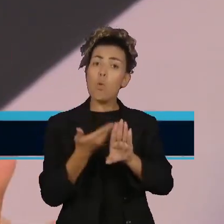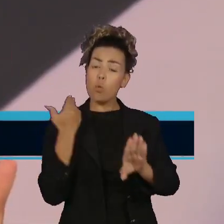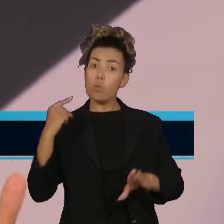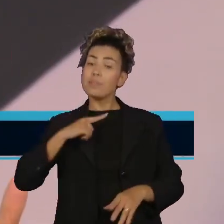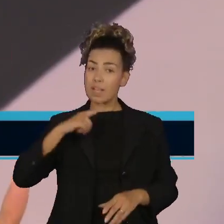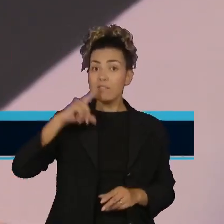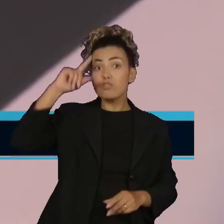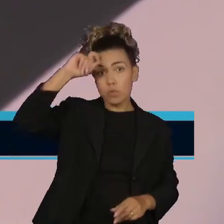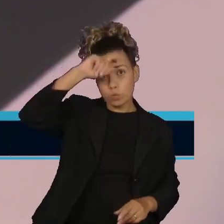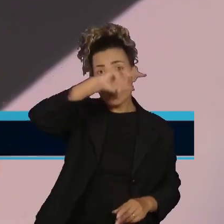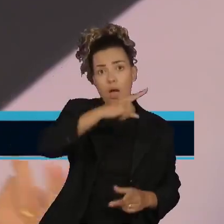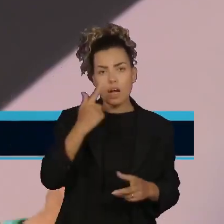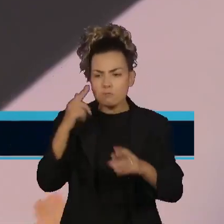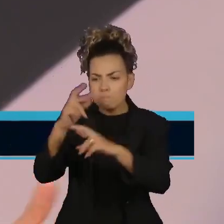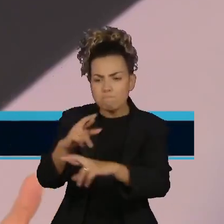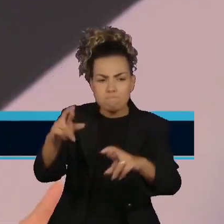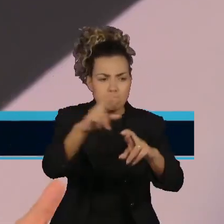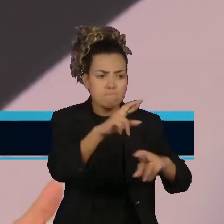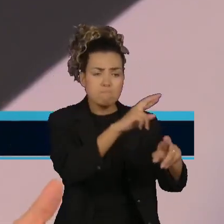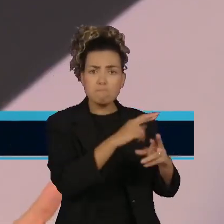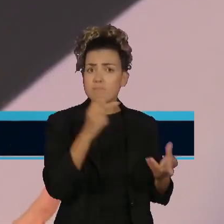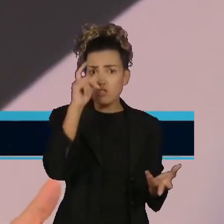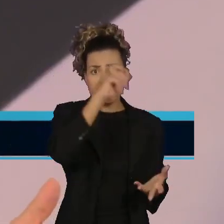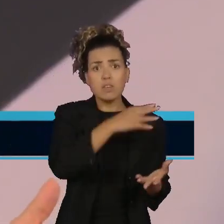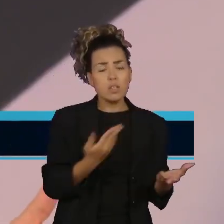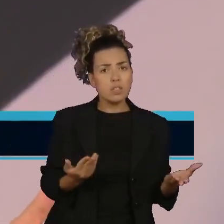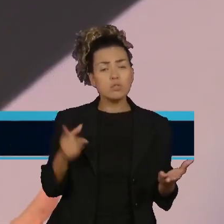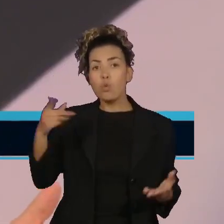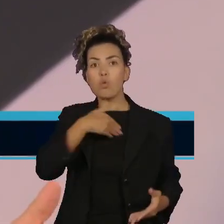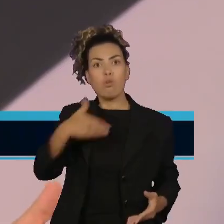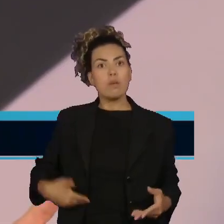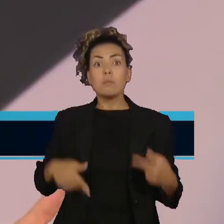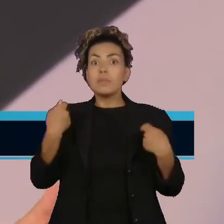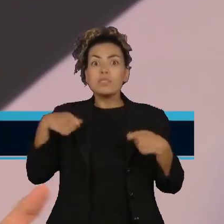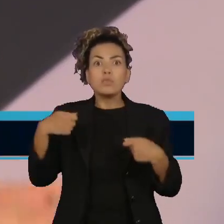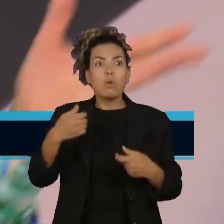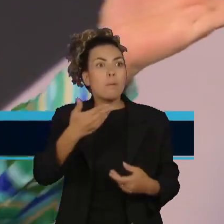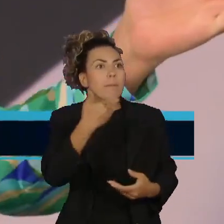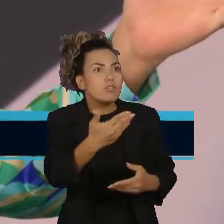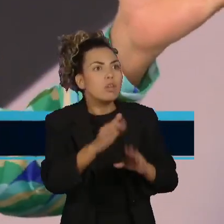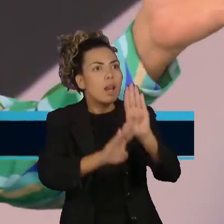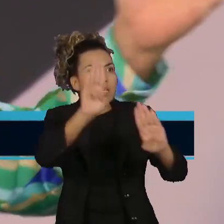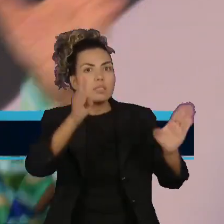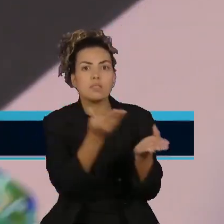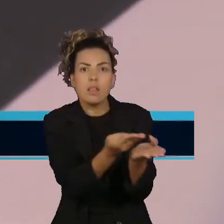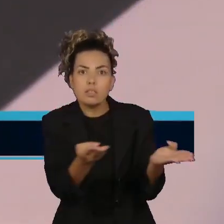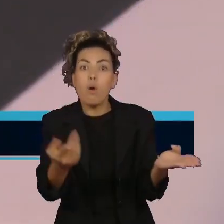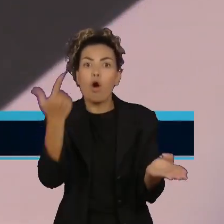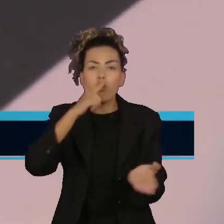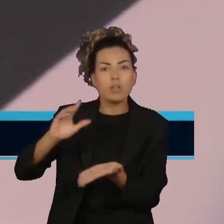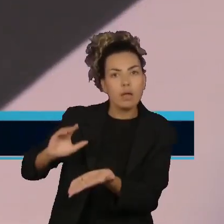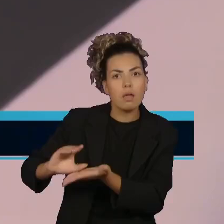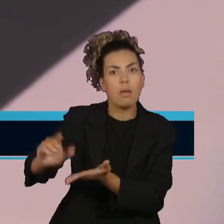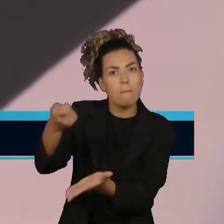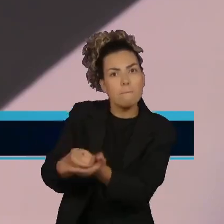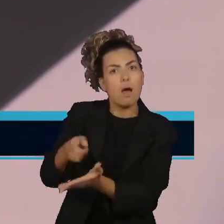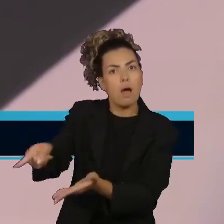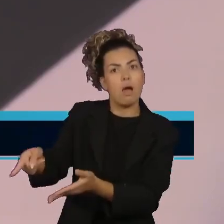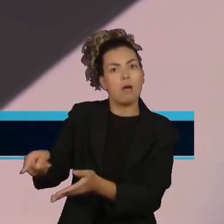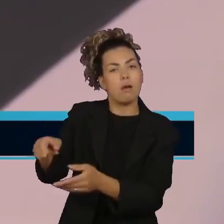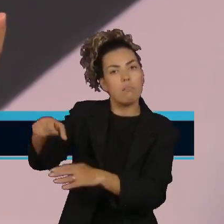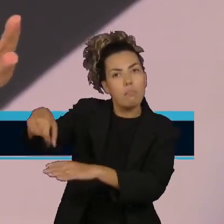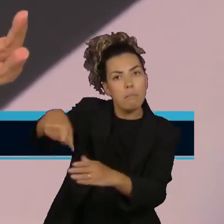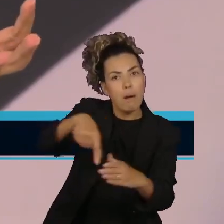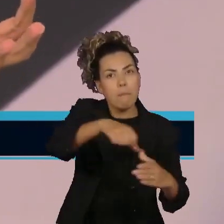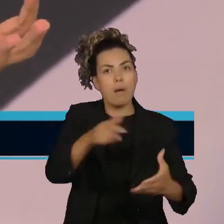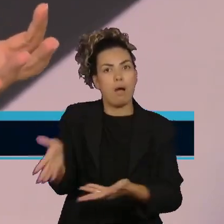de custeio. O governo teve que abrir crédito extraordinário para financiar o plano safra. A própria questão do estoque regulador, que é